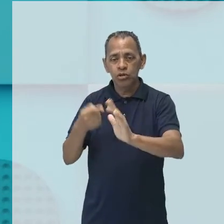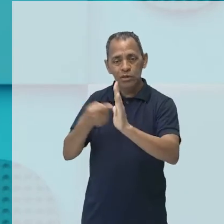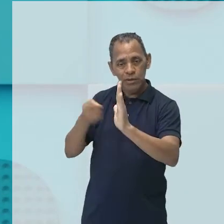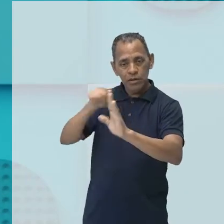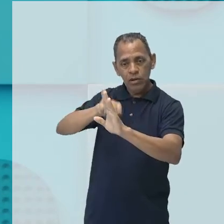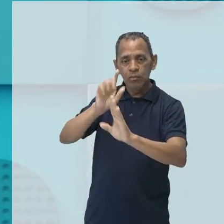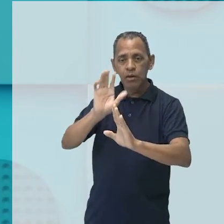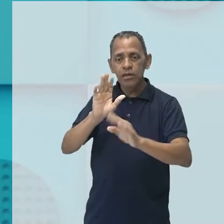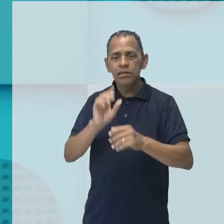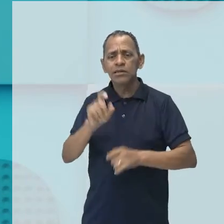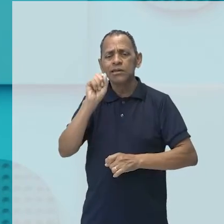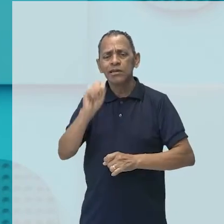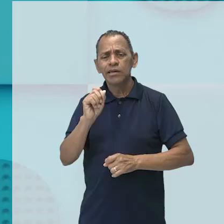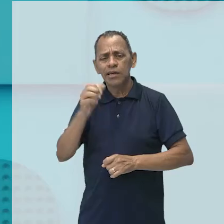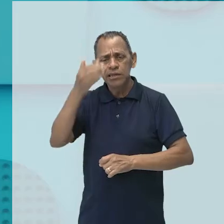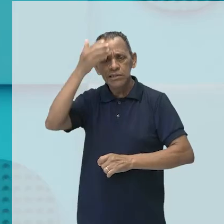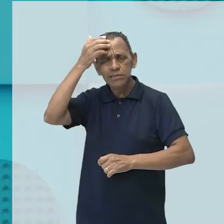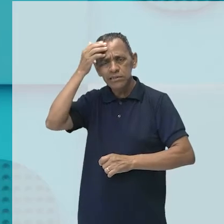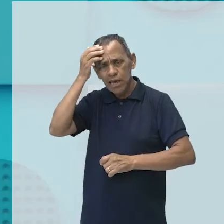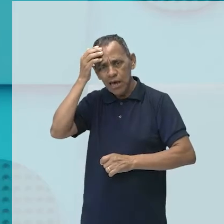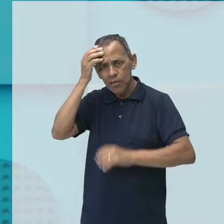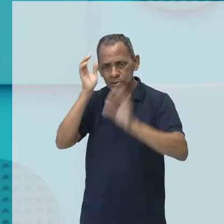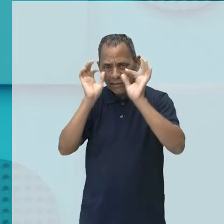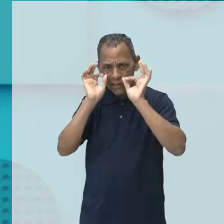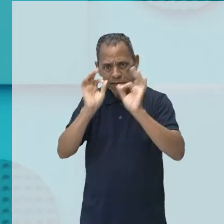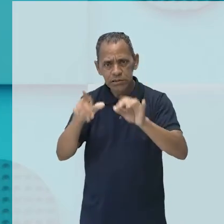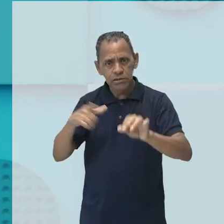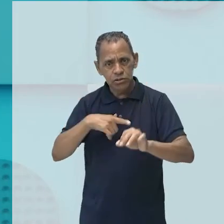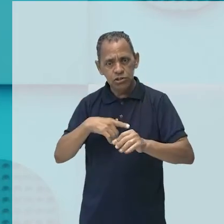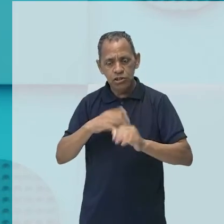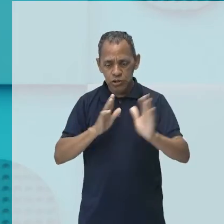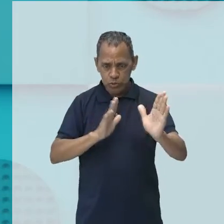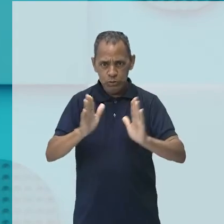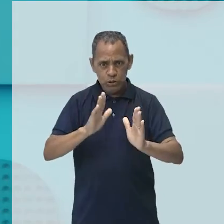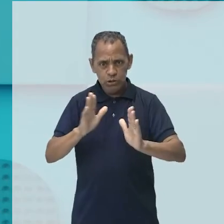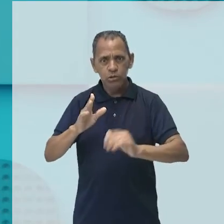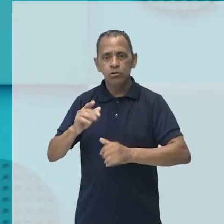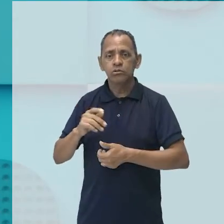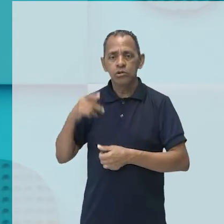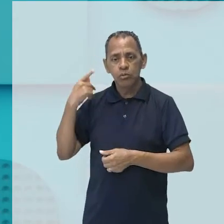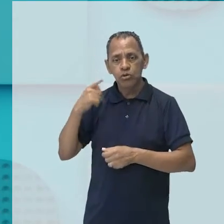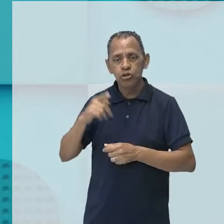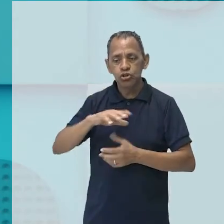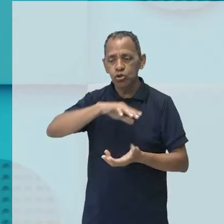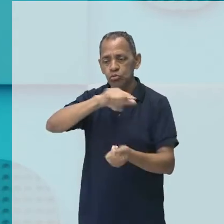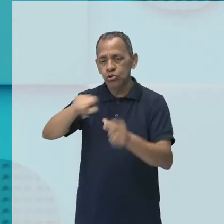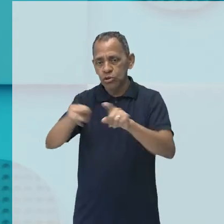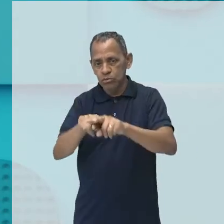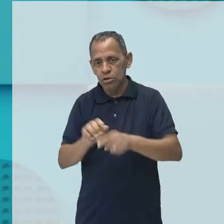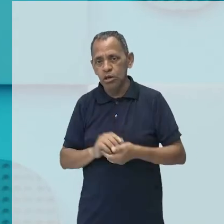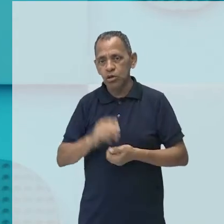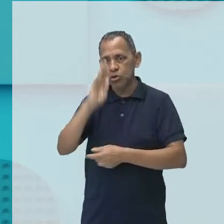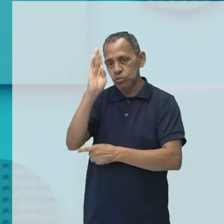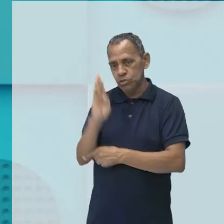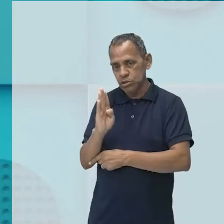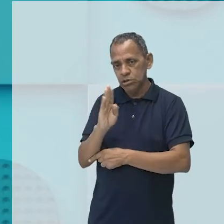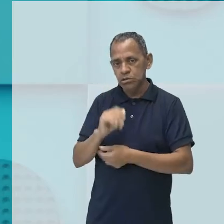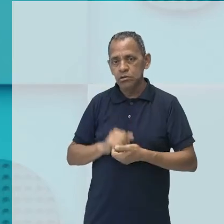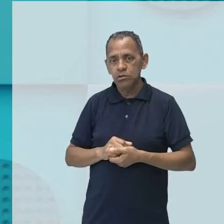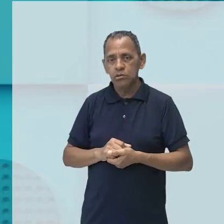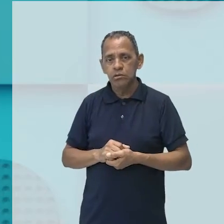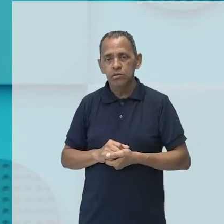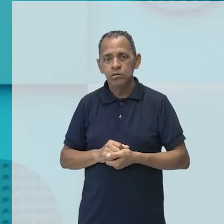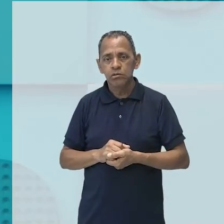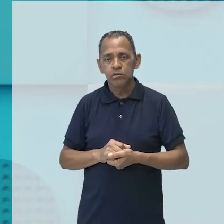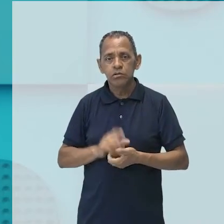quem sabia, quem estava antenado do que estava acontecendo na política e no mundo com os brasileiros, com certeza